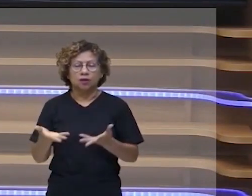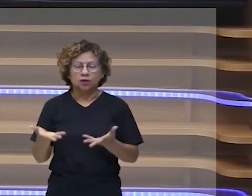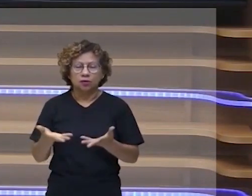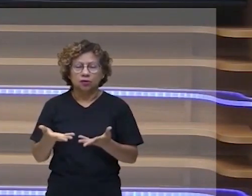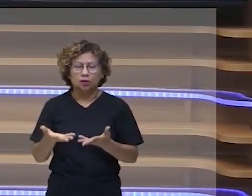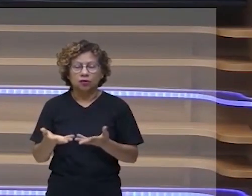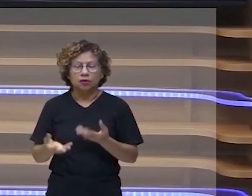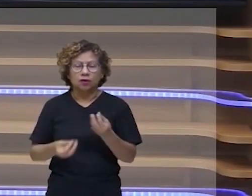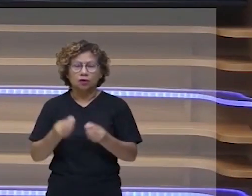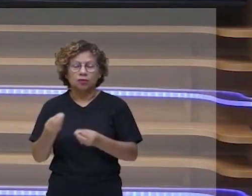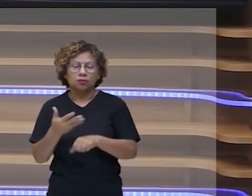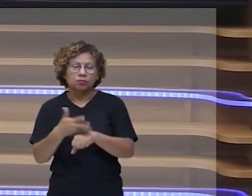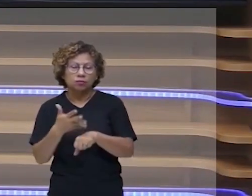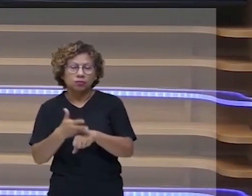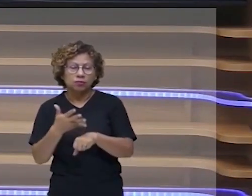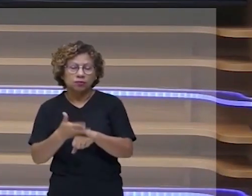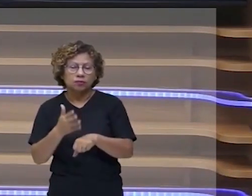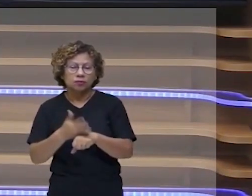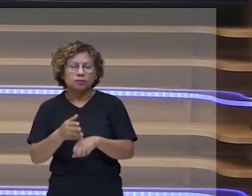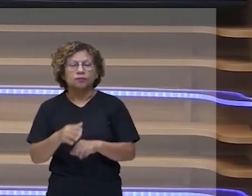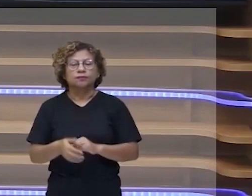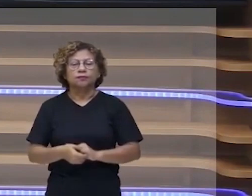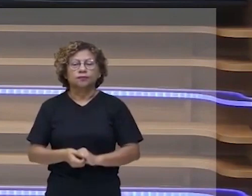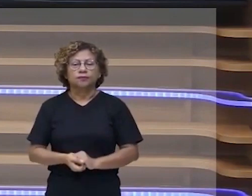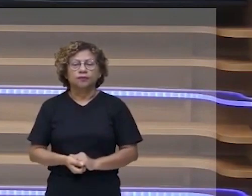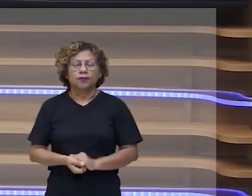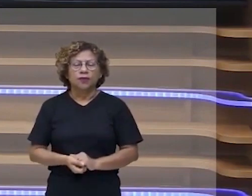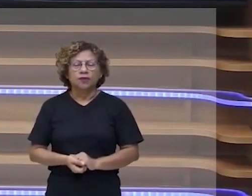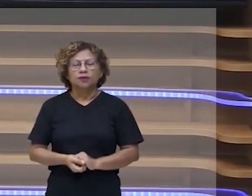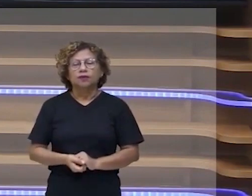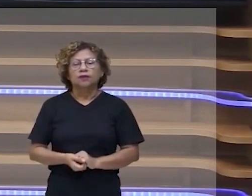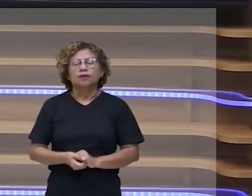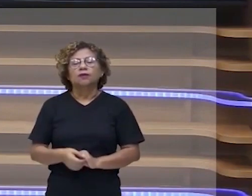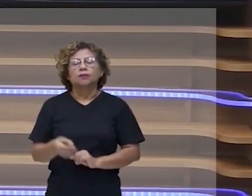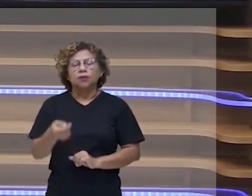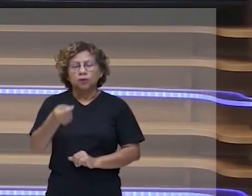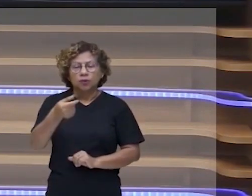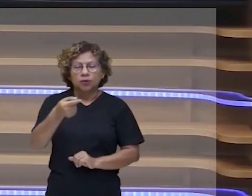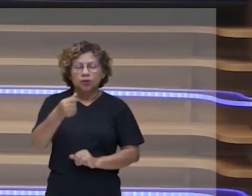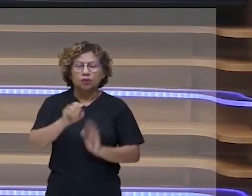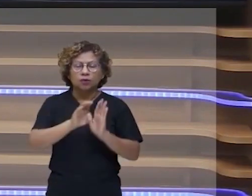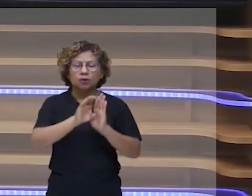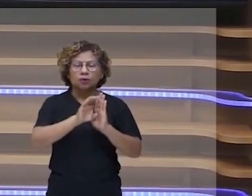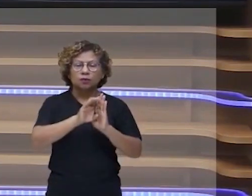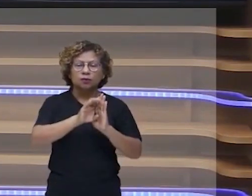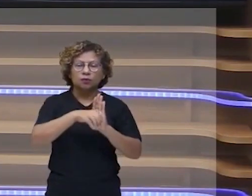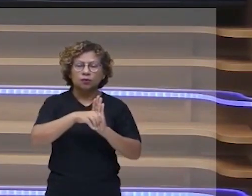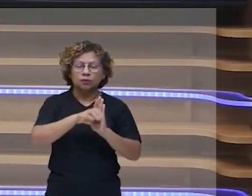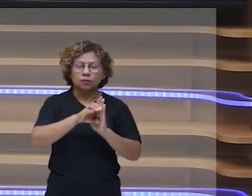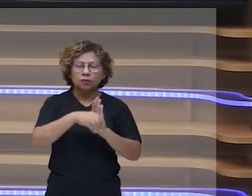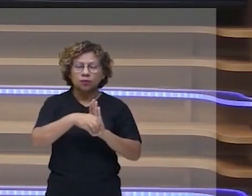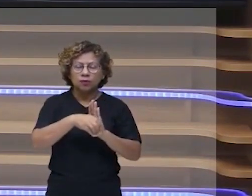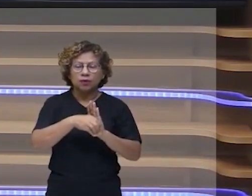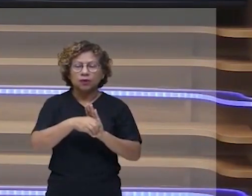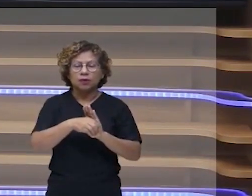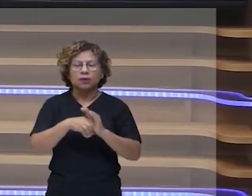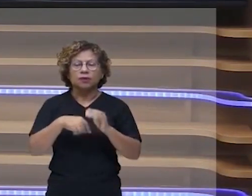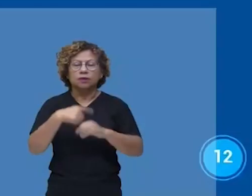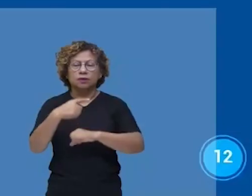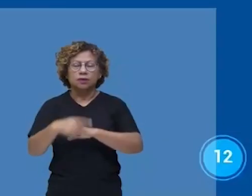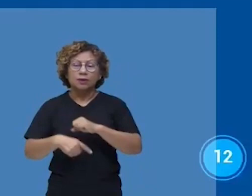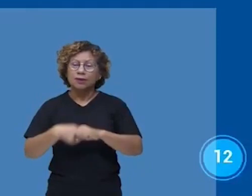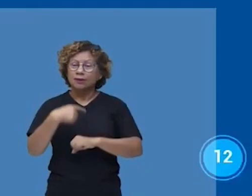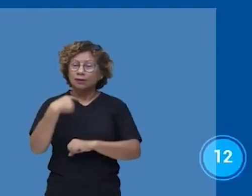mais divertida. Para isso, então, a gente vai mostrar para vocês um pouquinho mais sobre o conceito, depois, na sequência, a gente vai mostrar essas situações. Então,